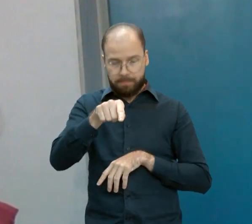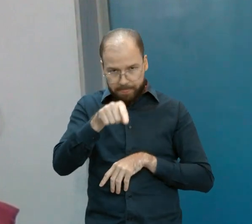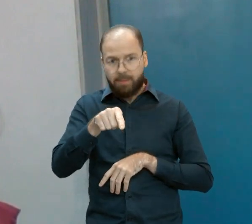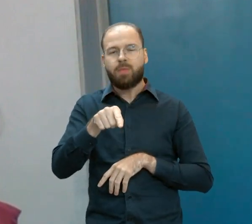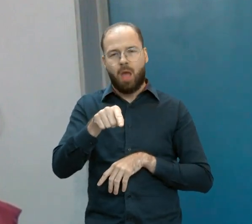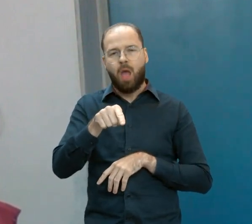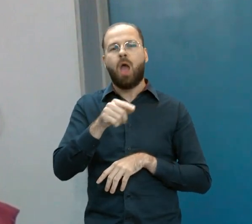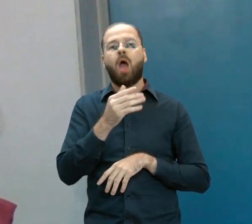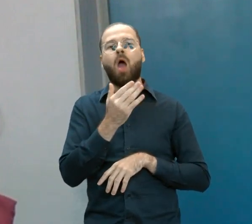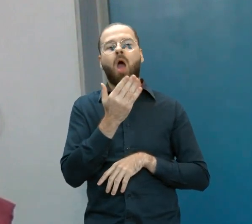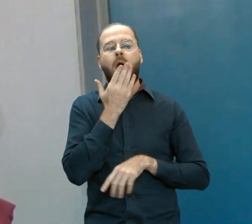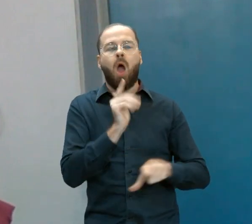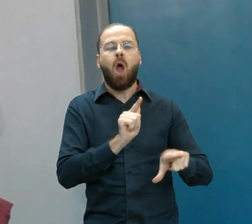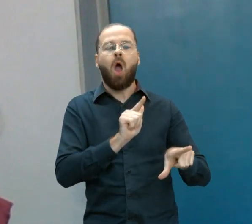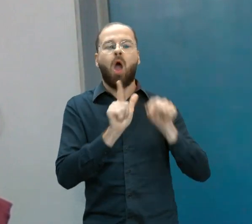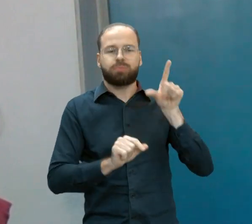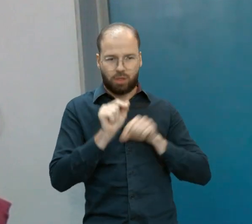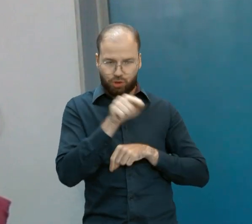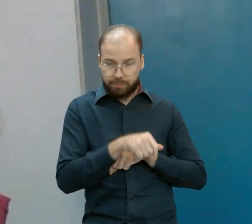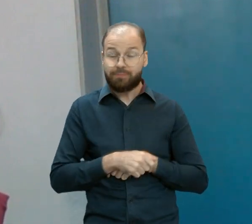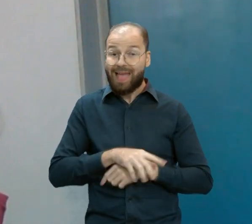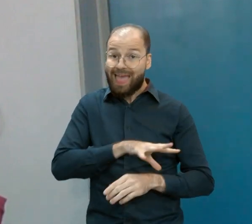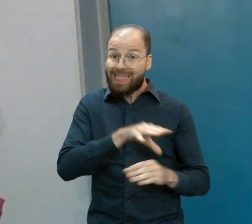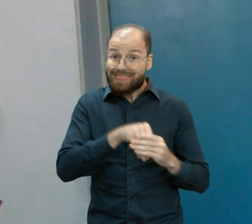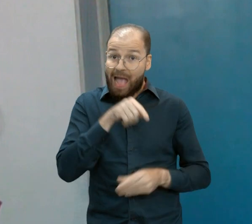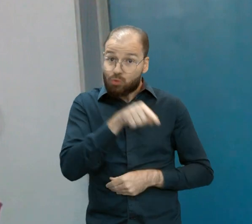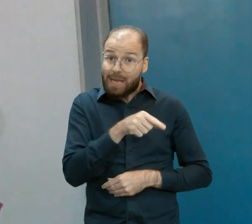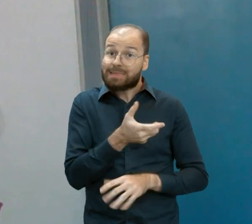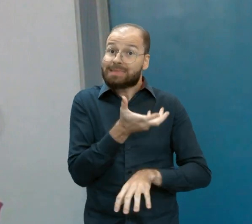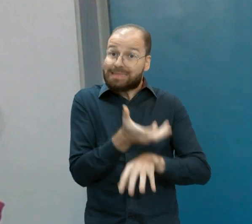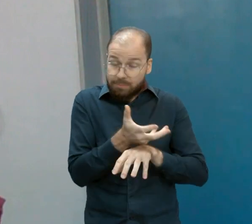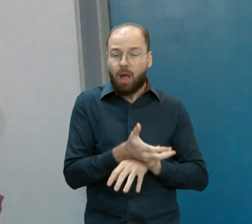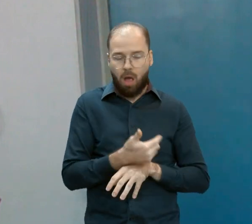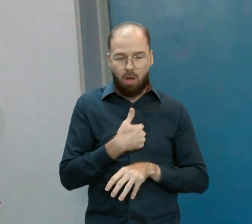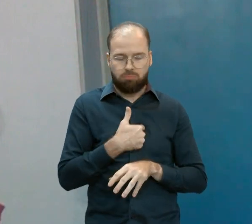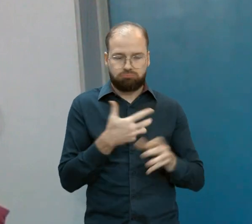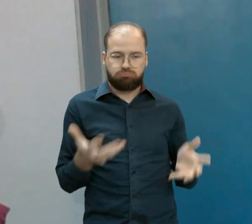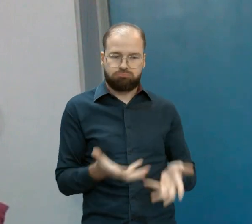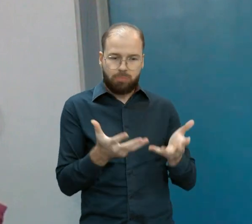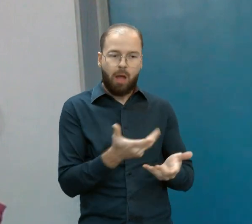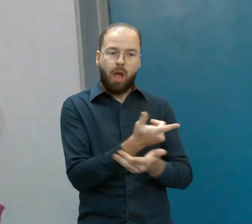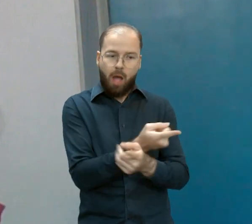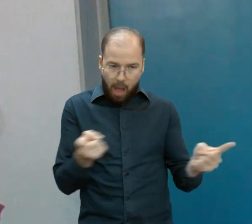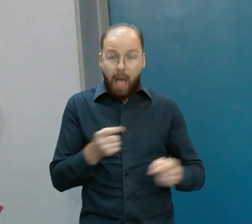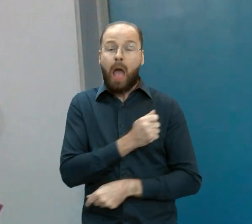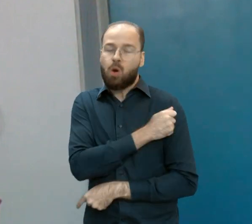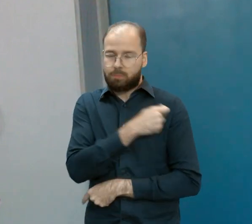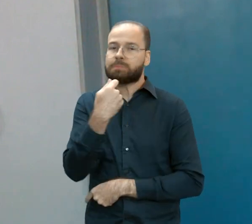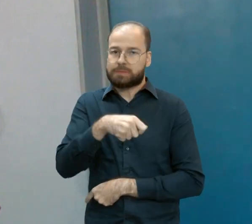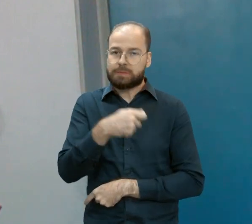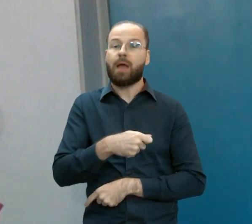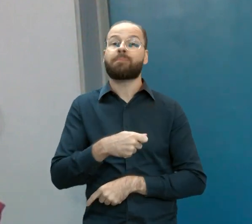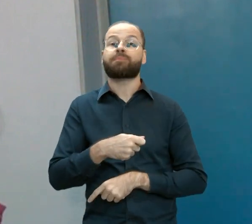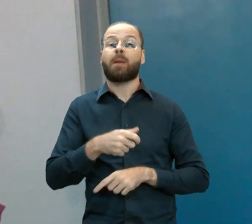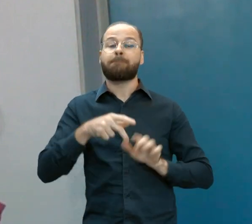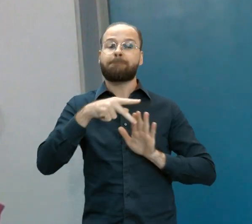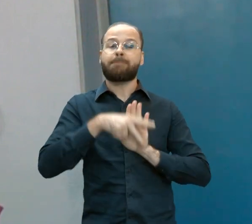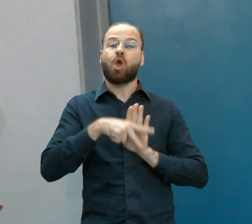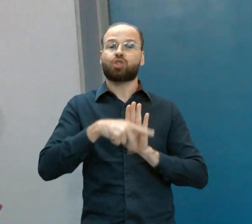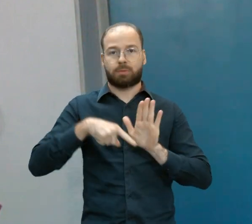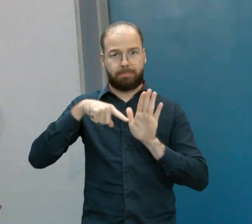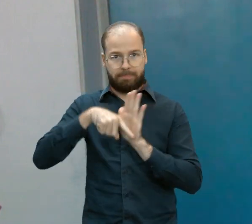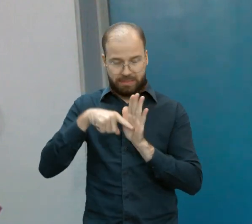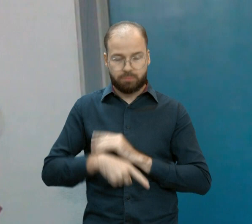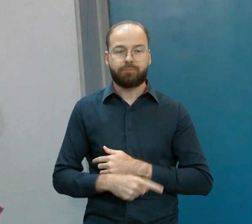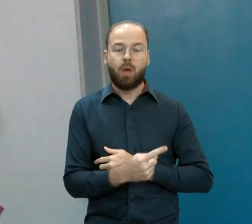essa disciplina, os alunos têm que desenvolver um projeto de pesquisa. E um dos grupos levantou a temática